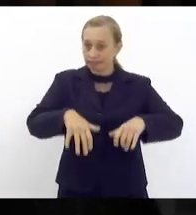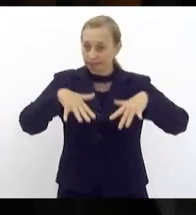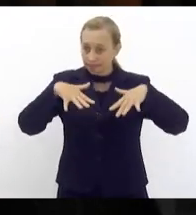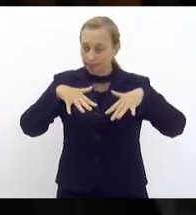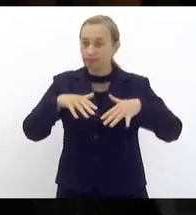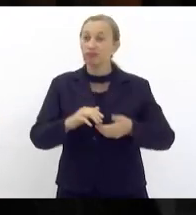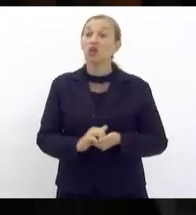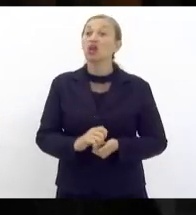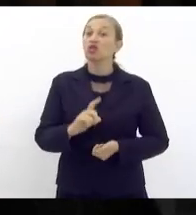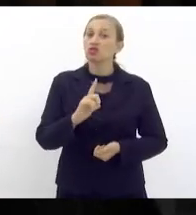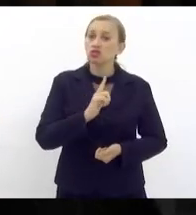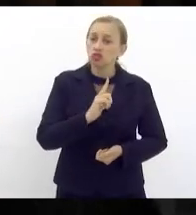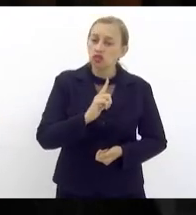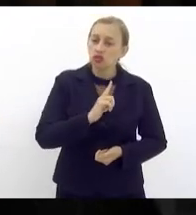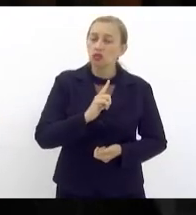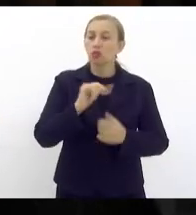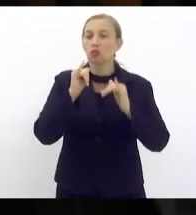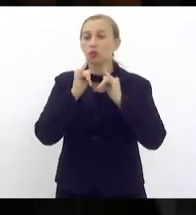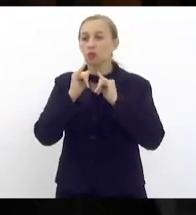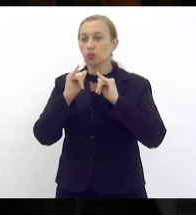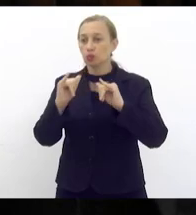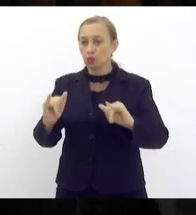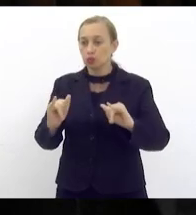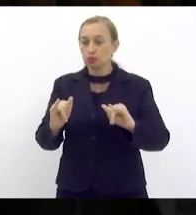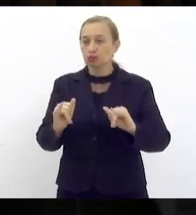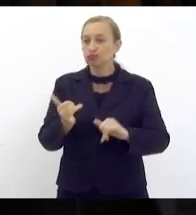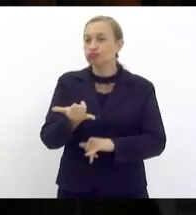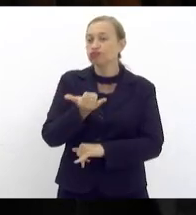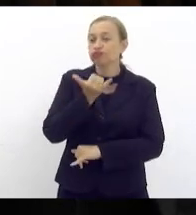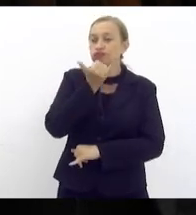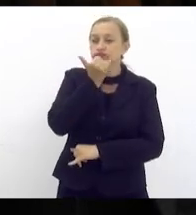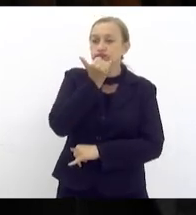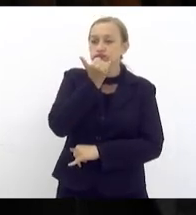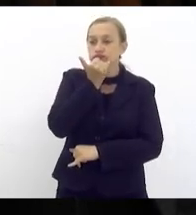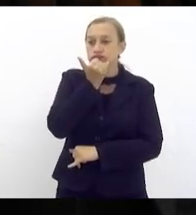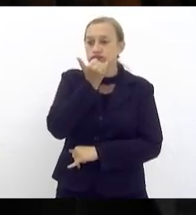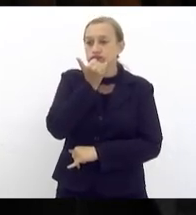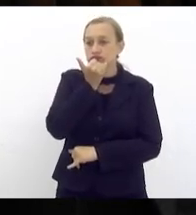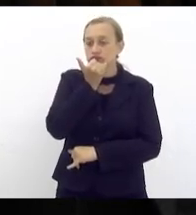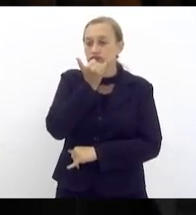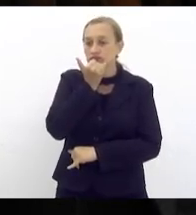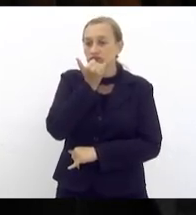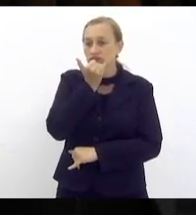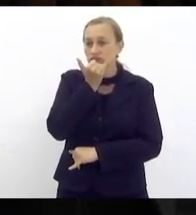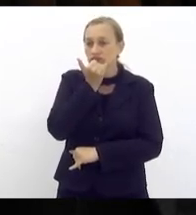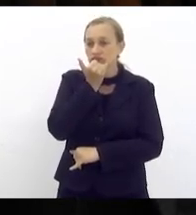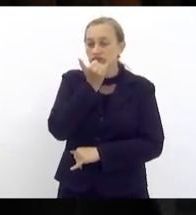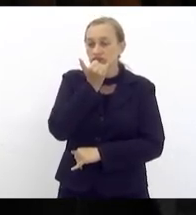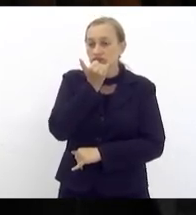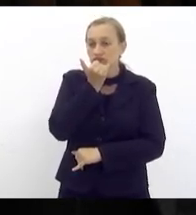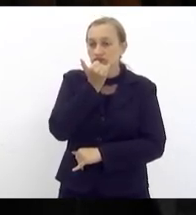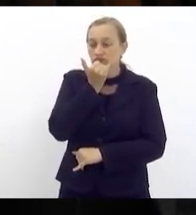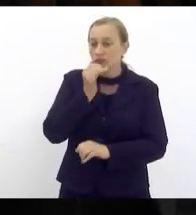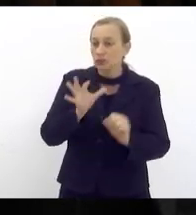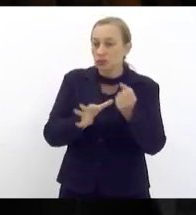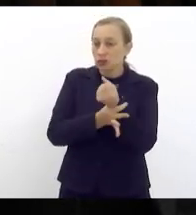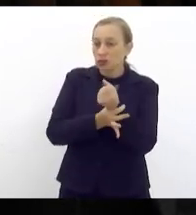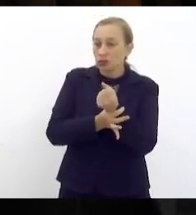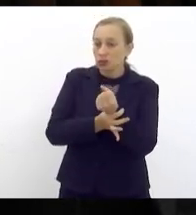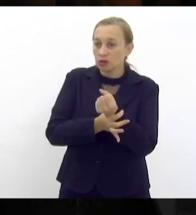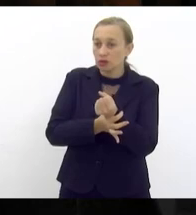tivemos a notícia de um acidente de um segurança que a arma